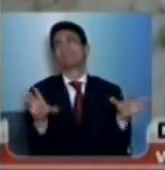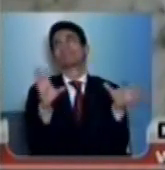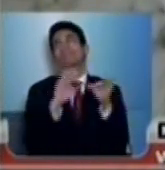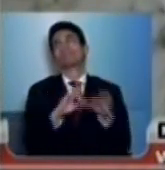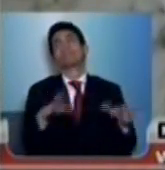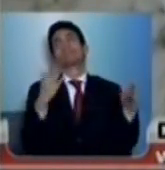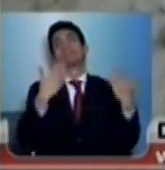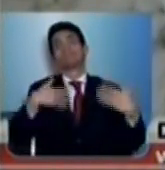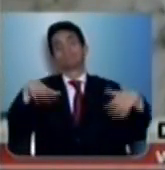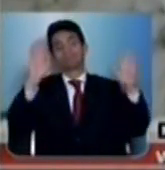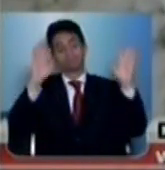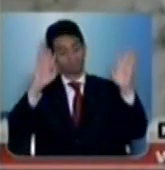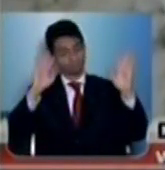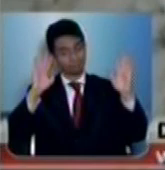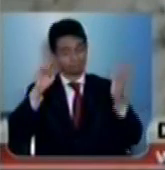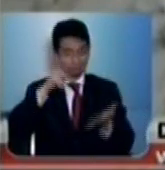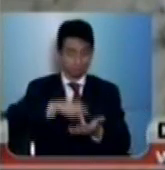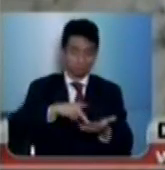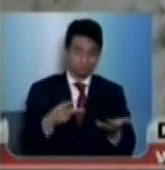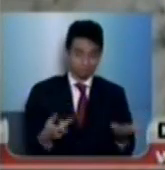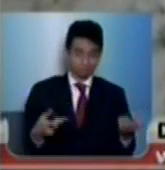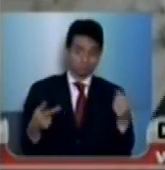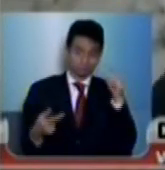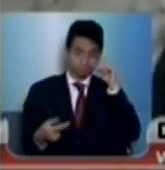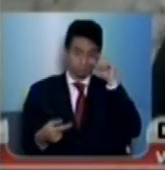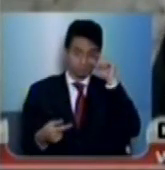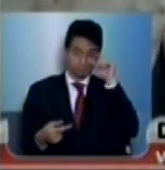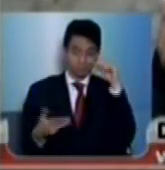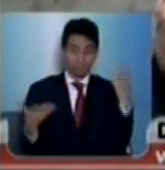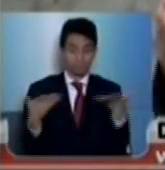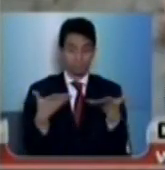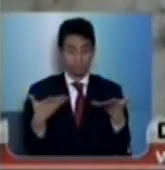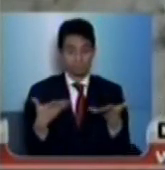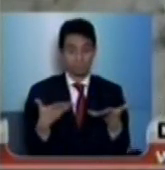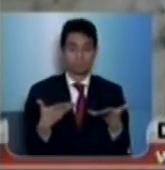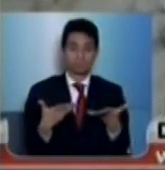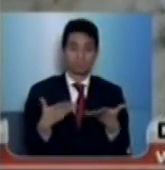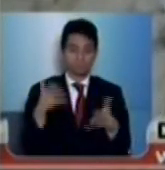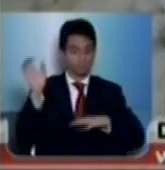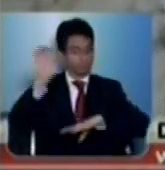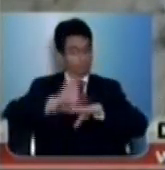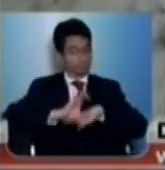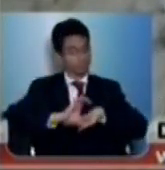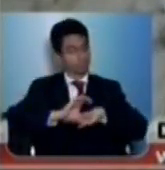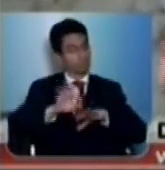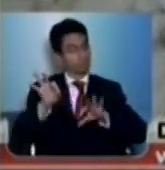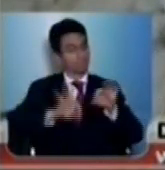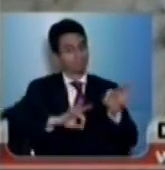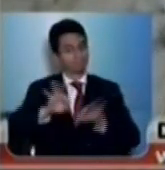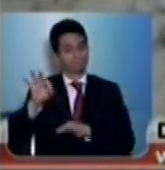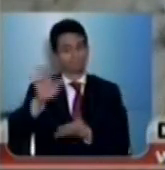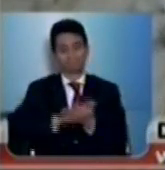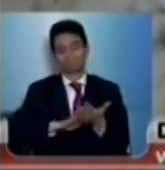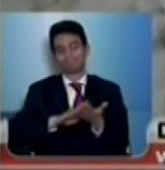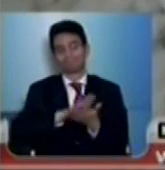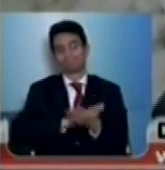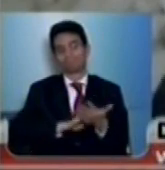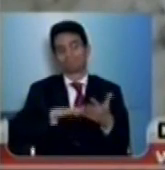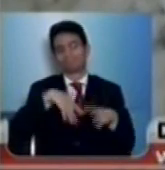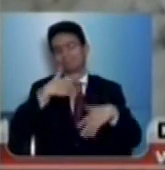né e o gênes colocou muito bem aqui que Como o estado é desorganizado e não ocupa esse